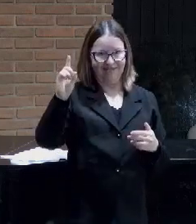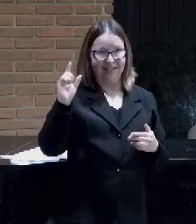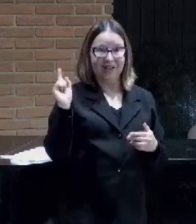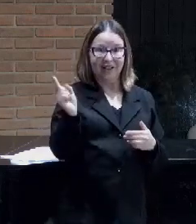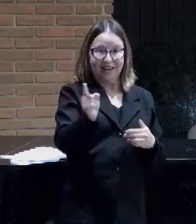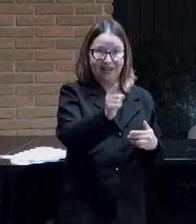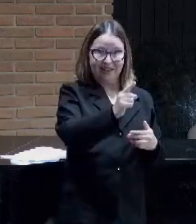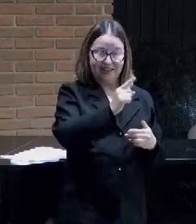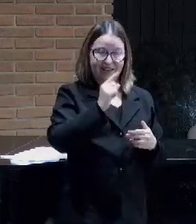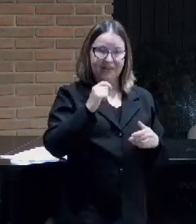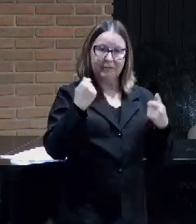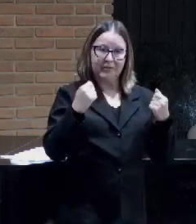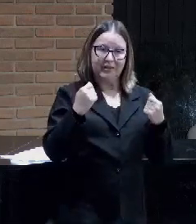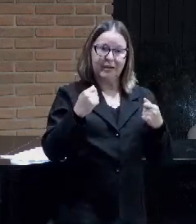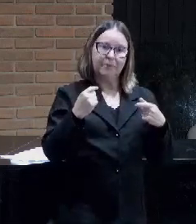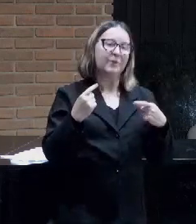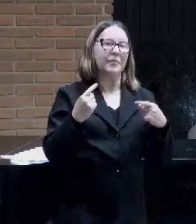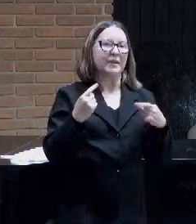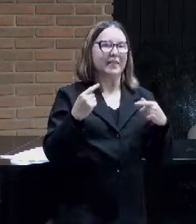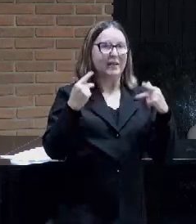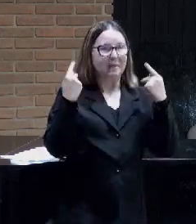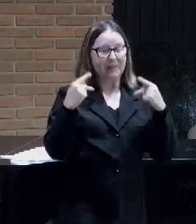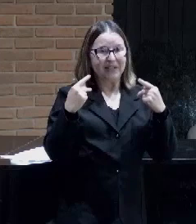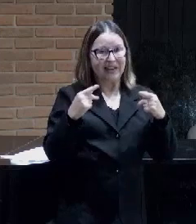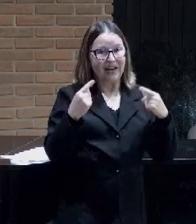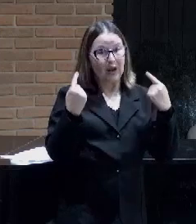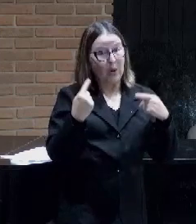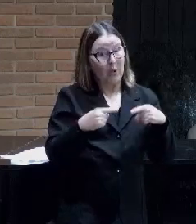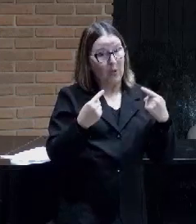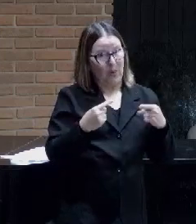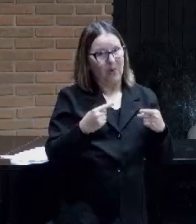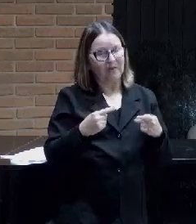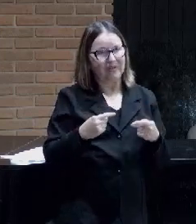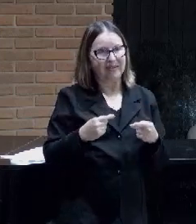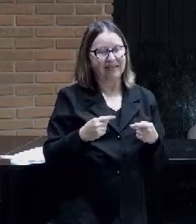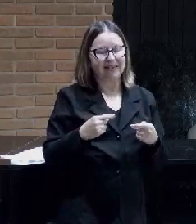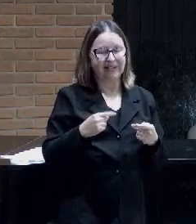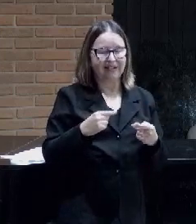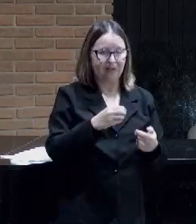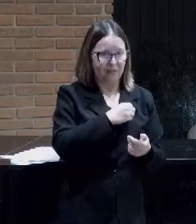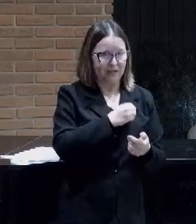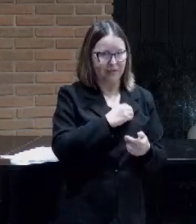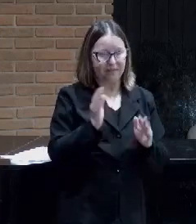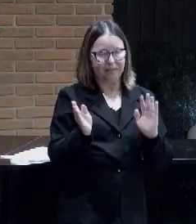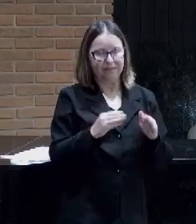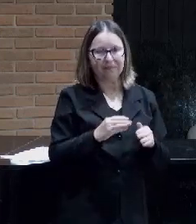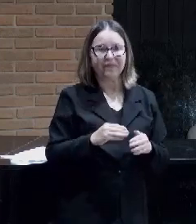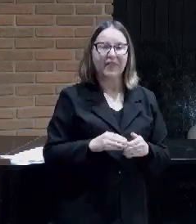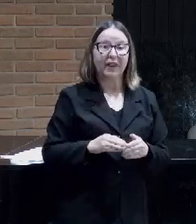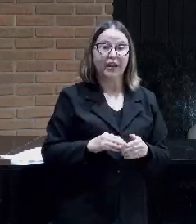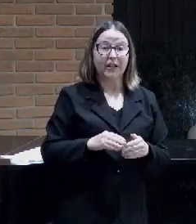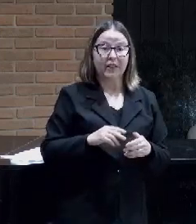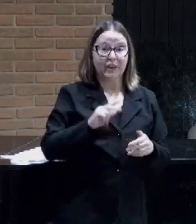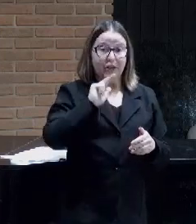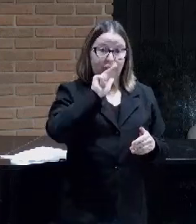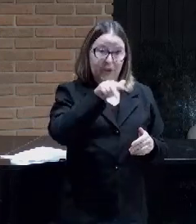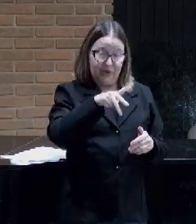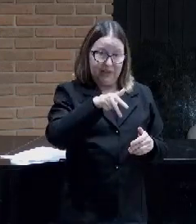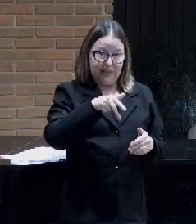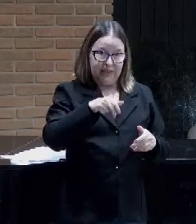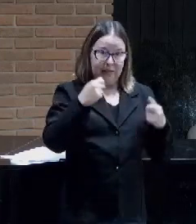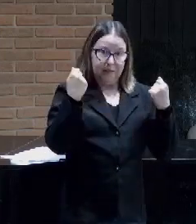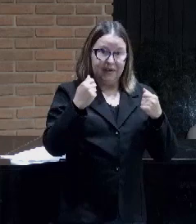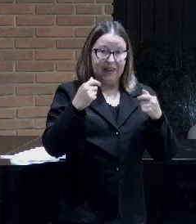não em favor dele. Agora, pregar contra Nínive era a ordem que Jonas tinha, só que ele desobedeceu